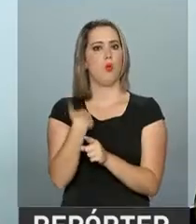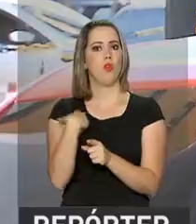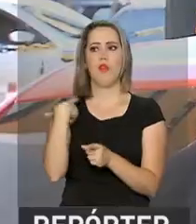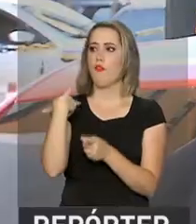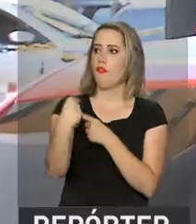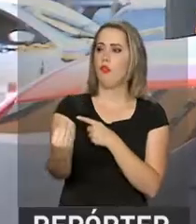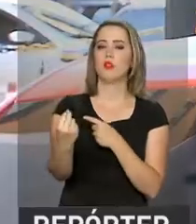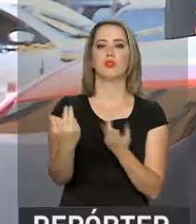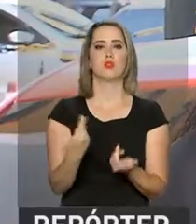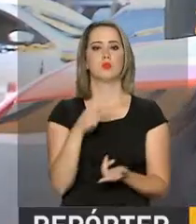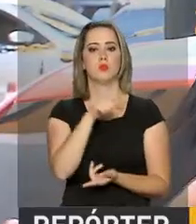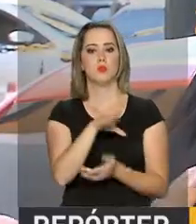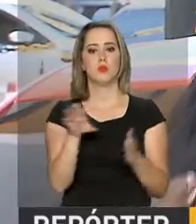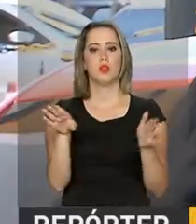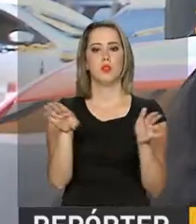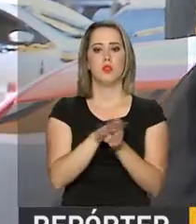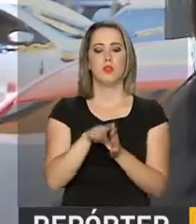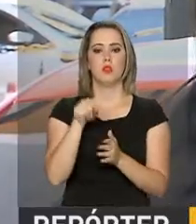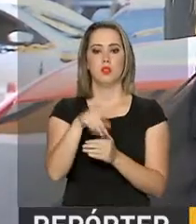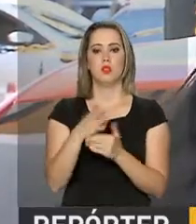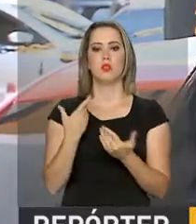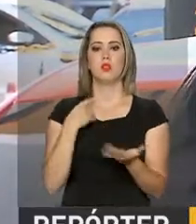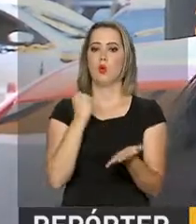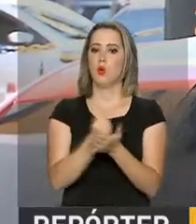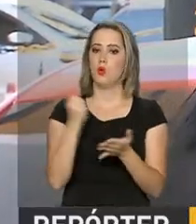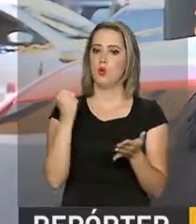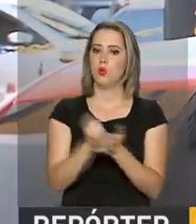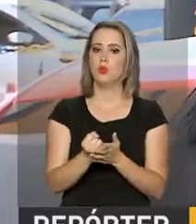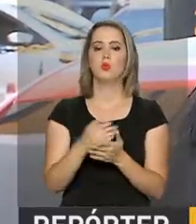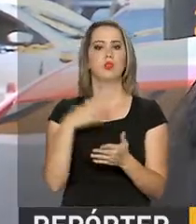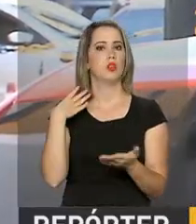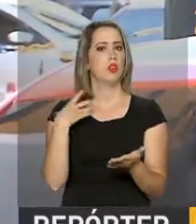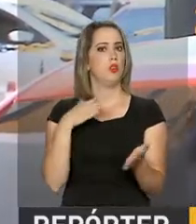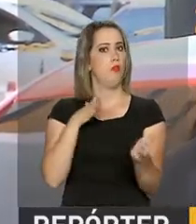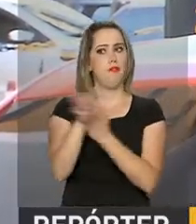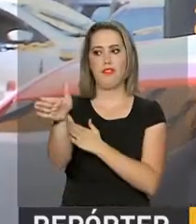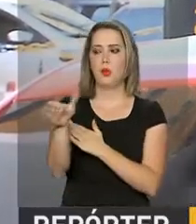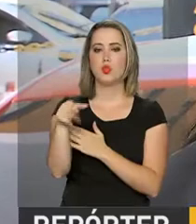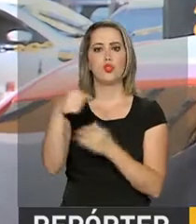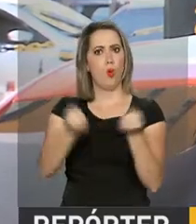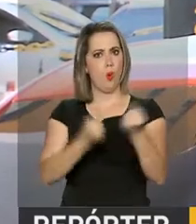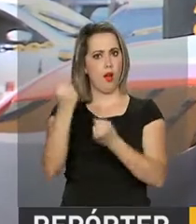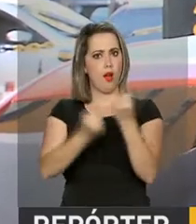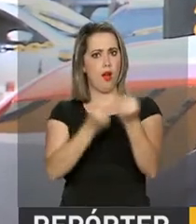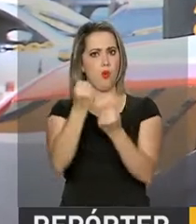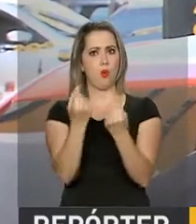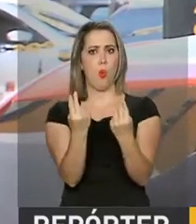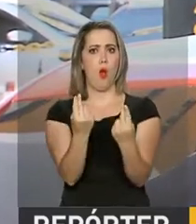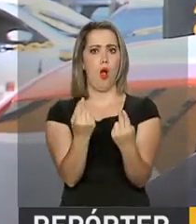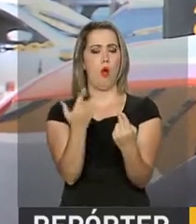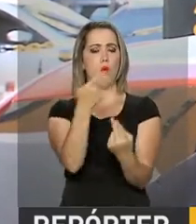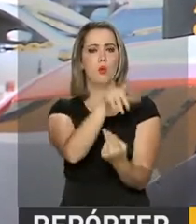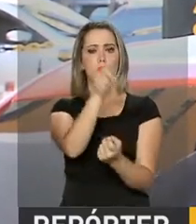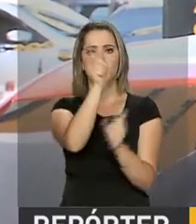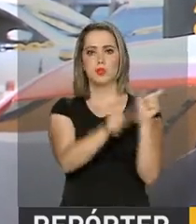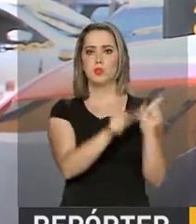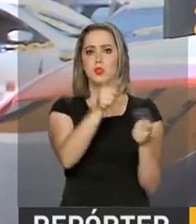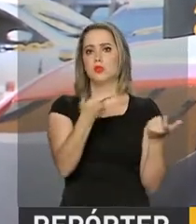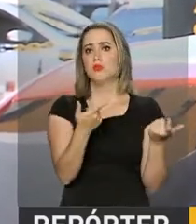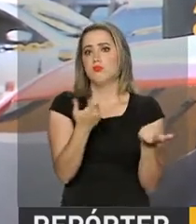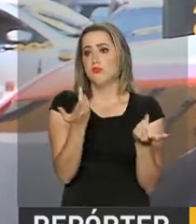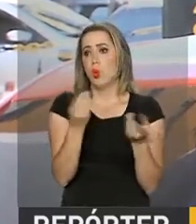reais. Eles chegam, abrem contrato, levam o veículo, tudo como um cliente comum, né? A gente não tem nenhum tipo